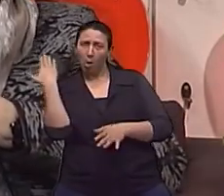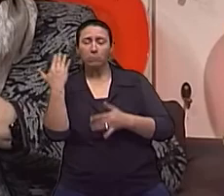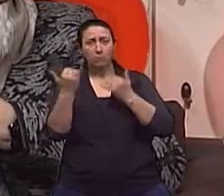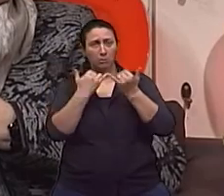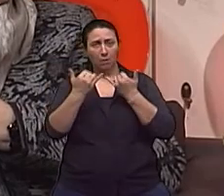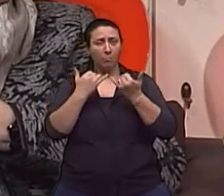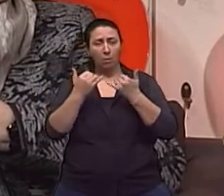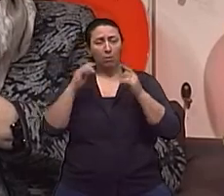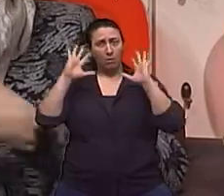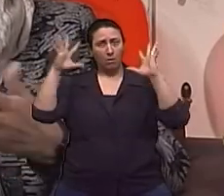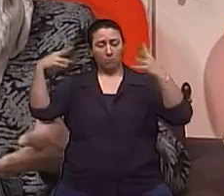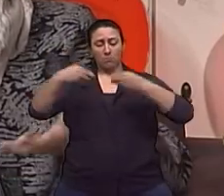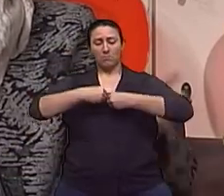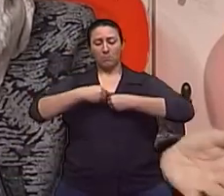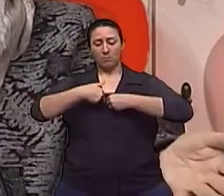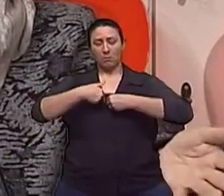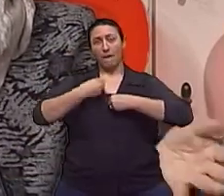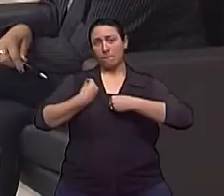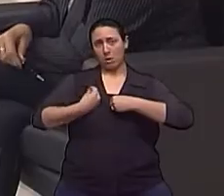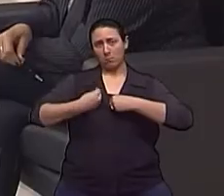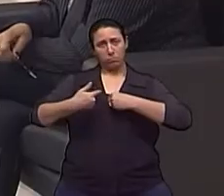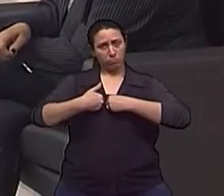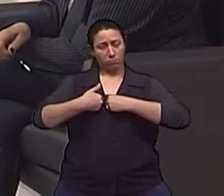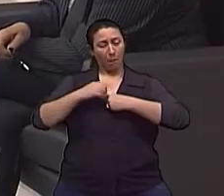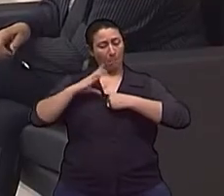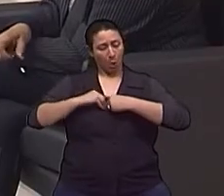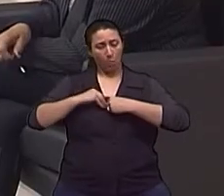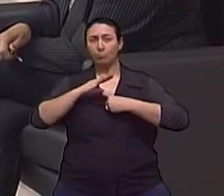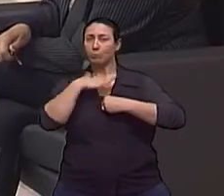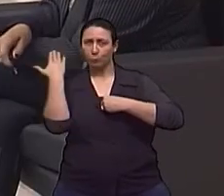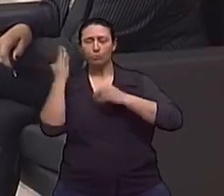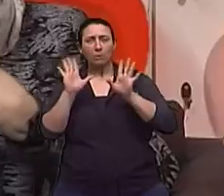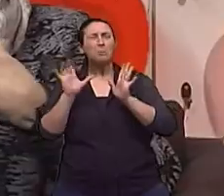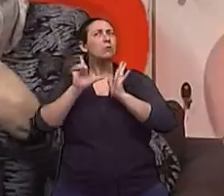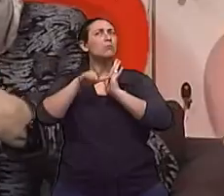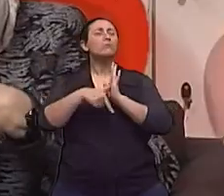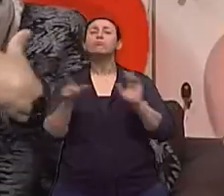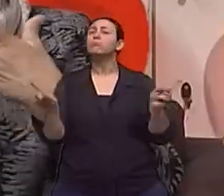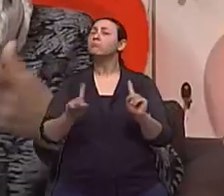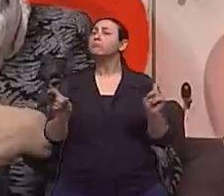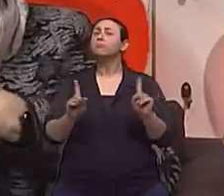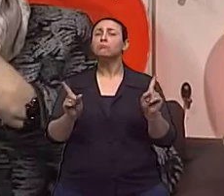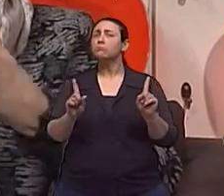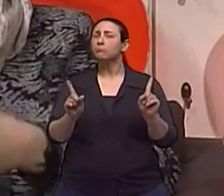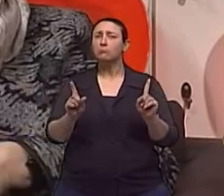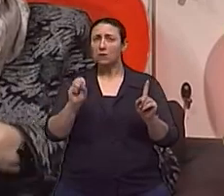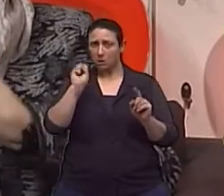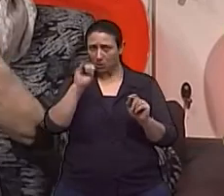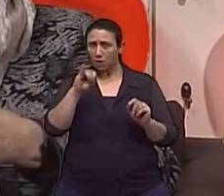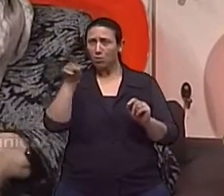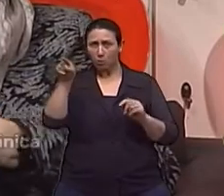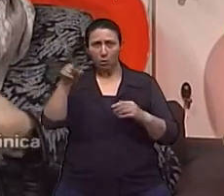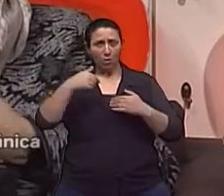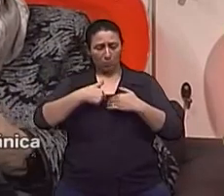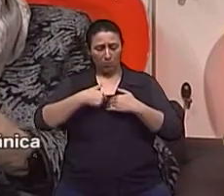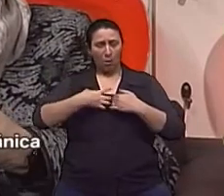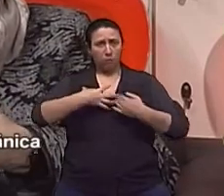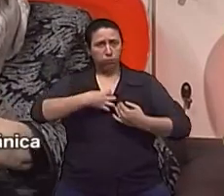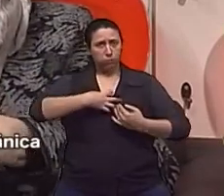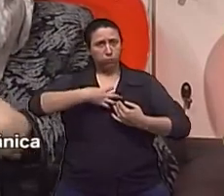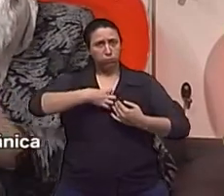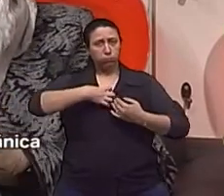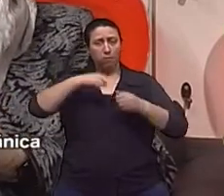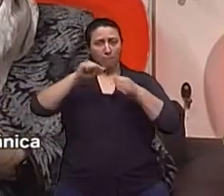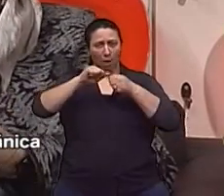é a vida tava no coração principal ó eu Morreu Morreu depois você viu que não a bombear o coração lá com